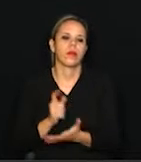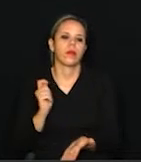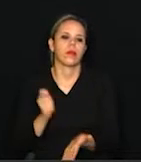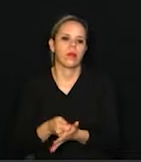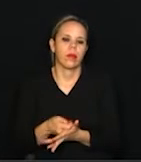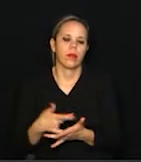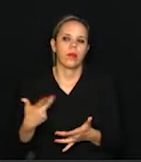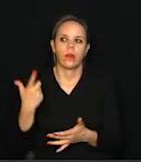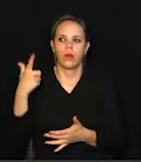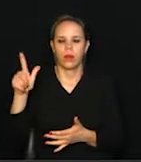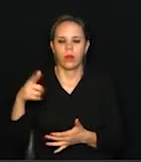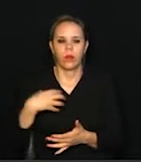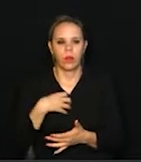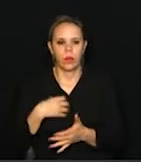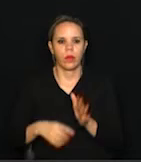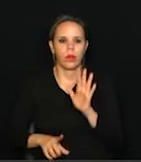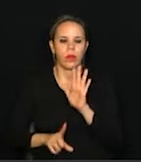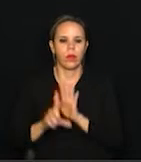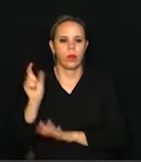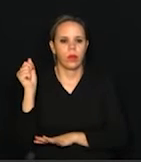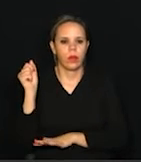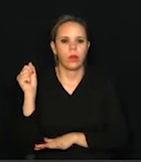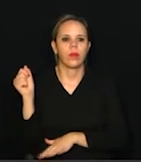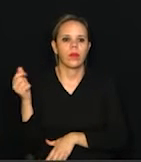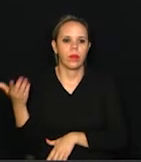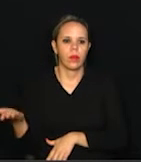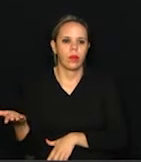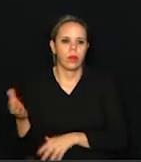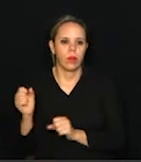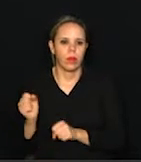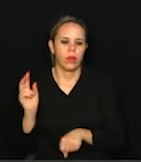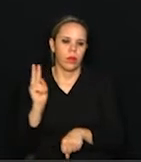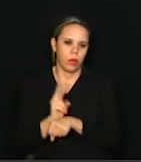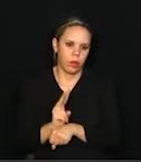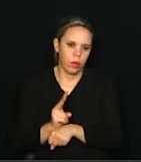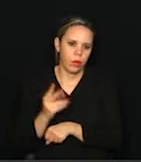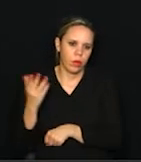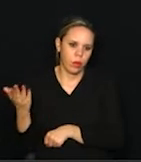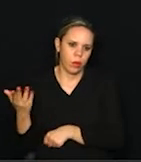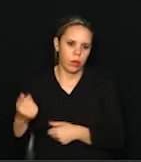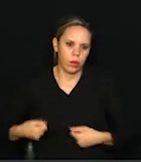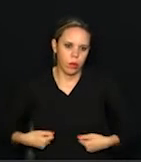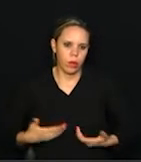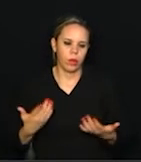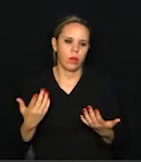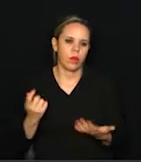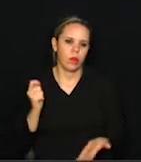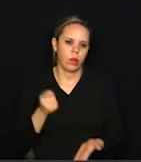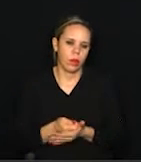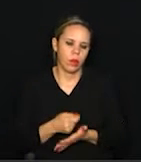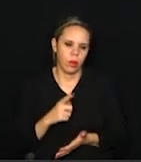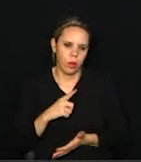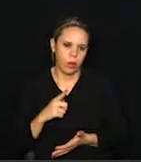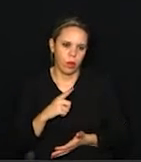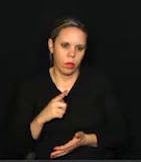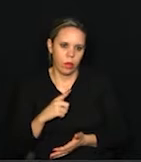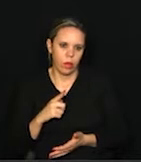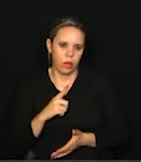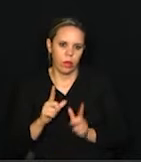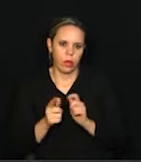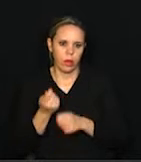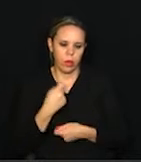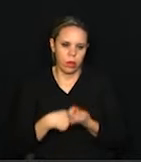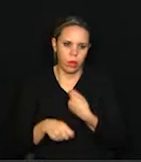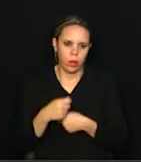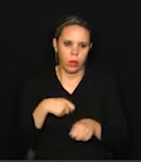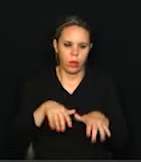receitas que vêm de outras fontes de receitas possam cobrir esse custo que nós temos com a gestão